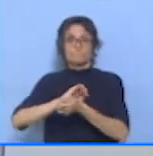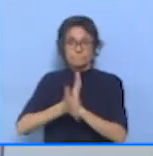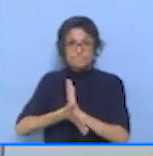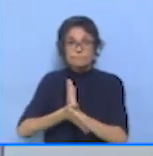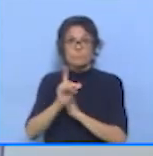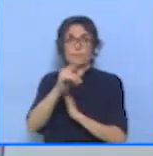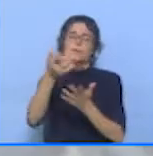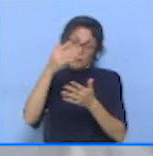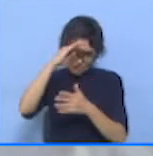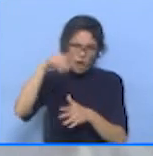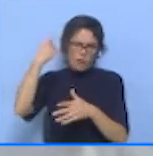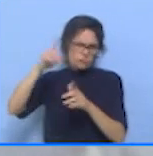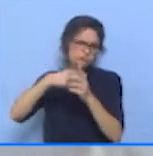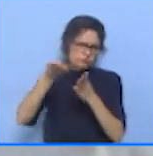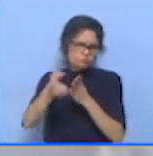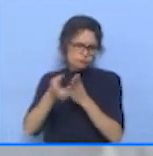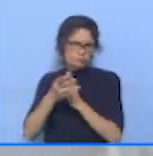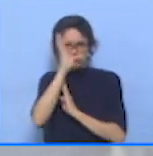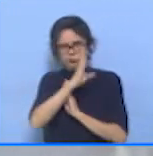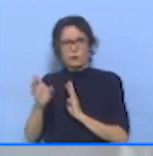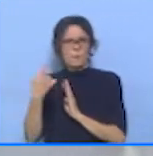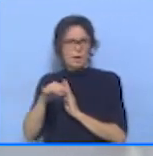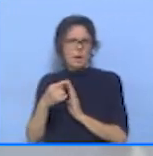vamos dando como adquiridas, não é? Mas há muitos outros hábitos, de facto,